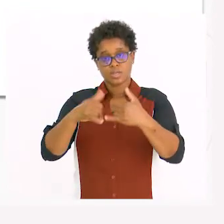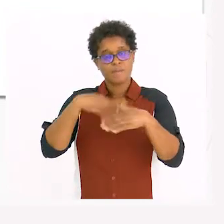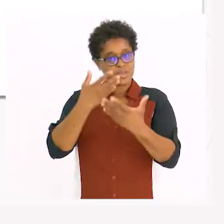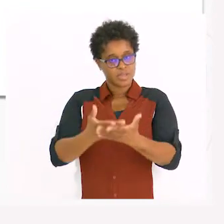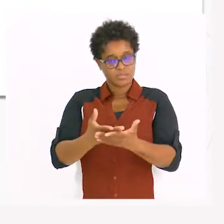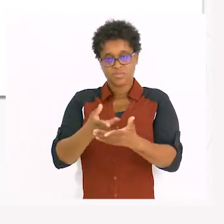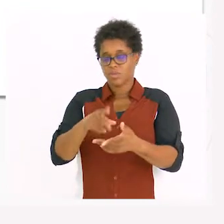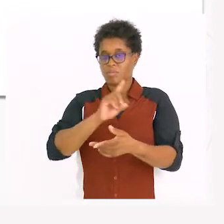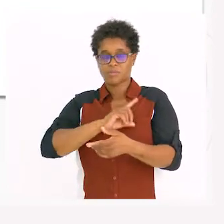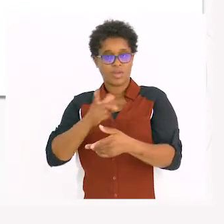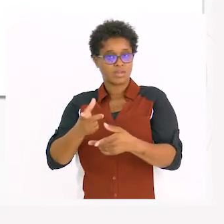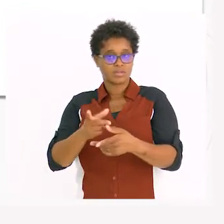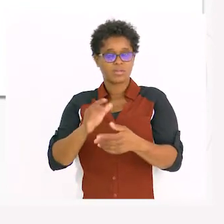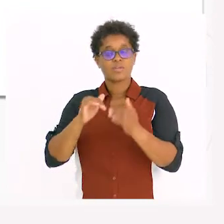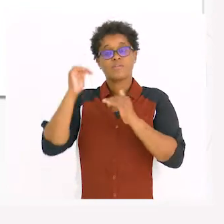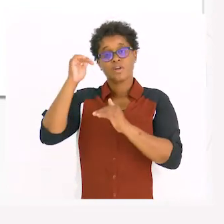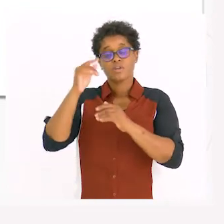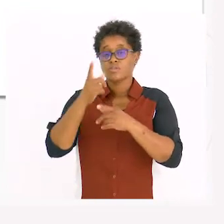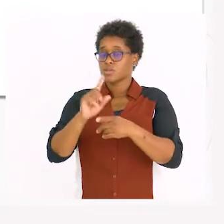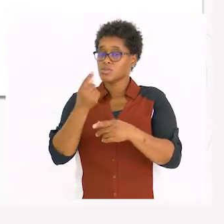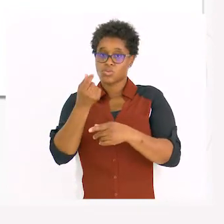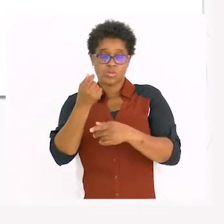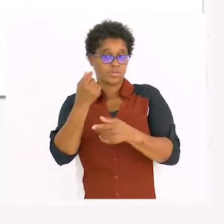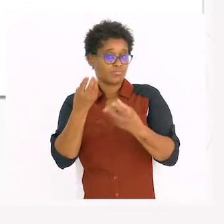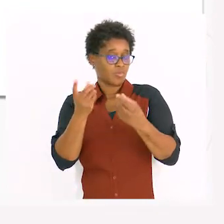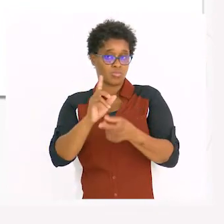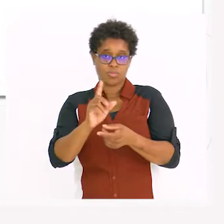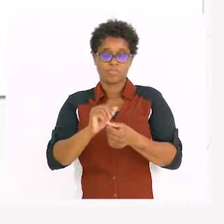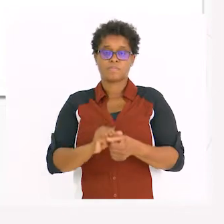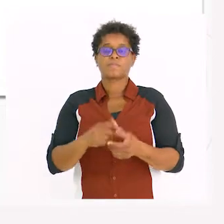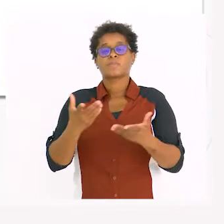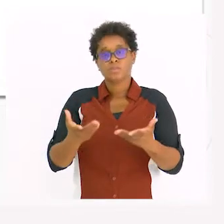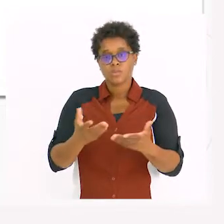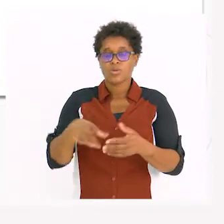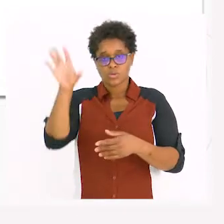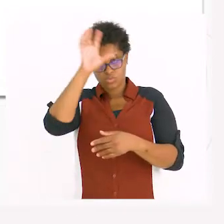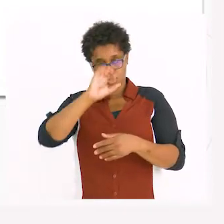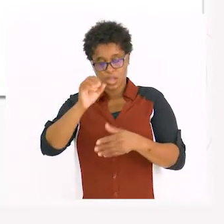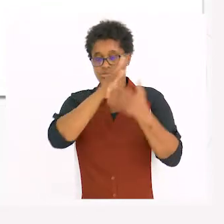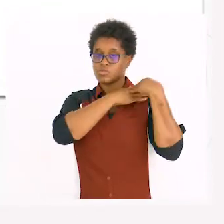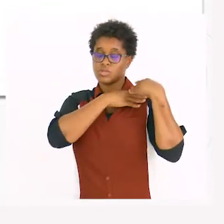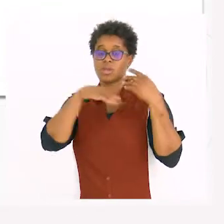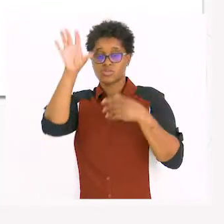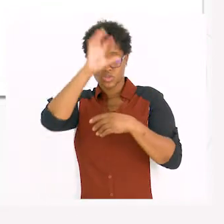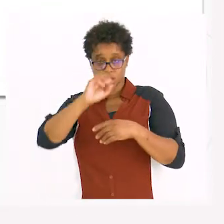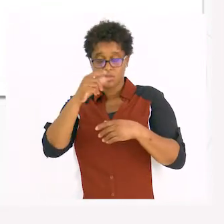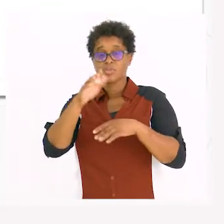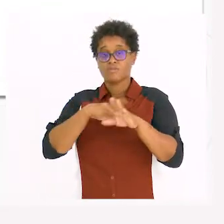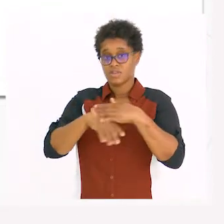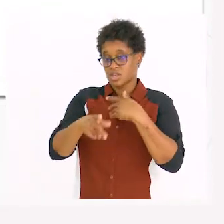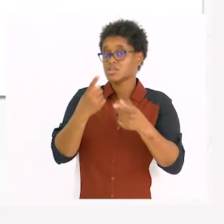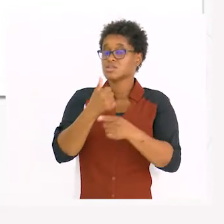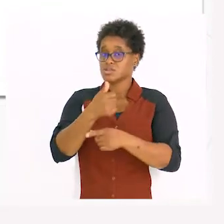oferta privada, uma vez que não são lucrativos. Por isso, cabe ao Estado produzir esses bens.